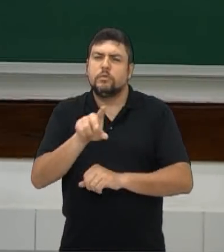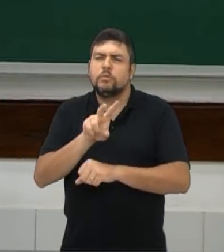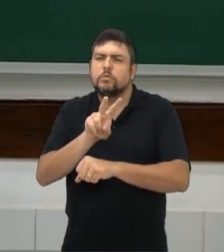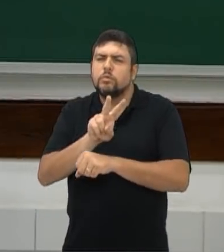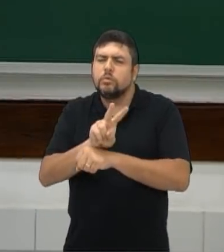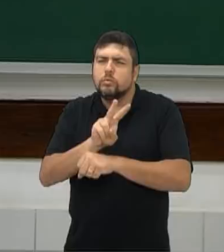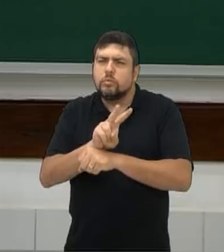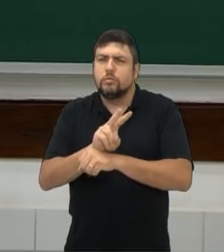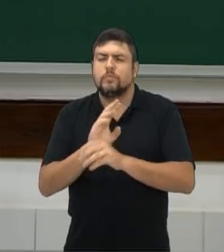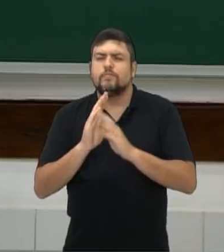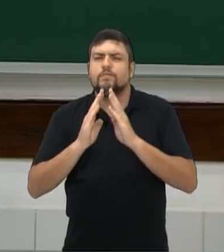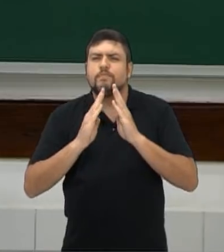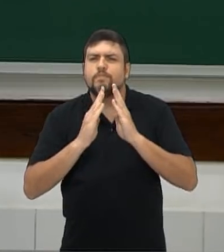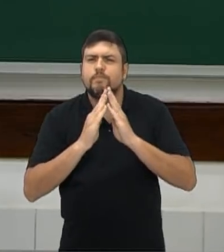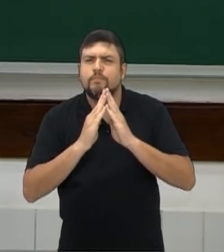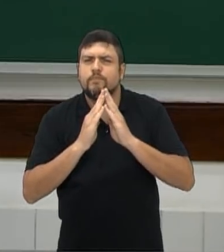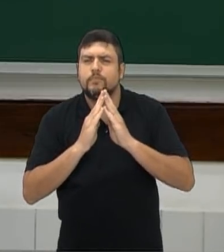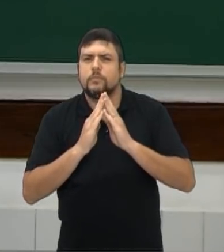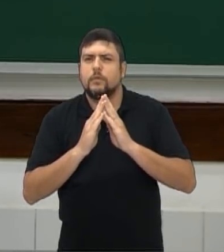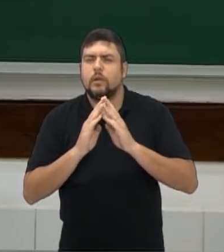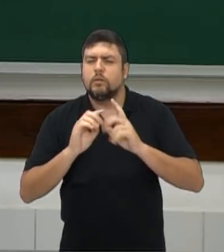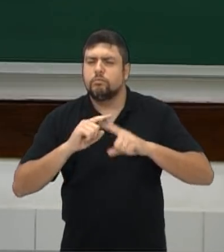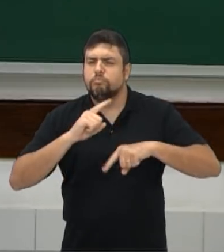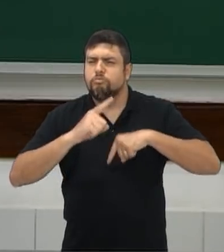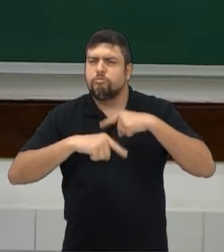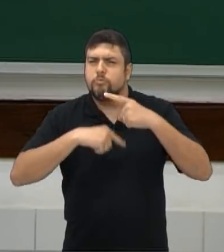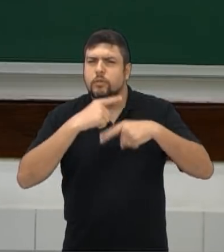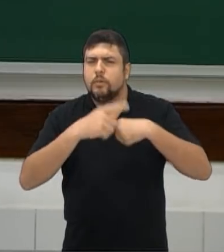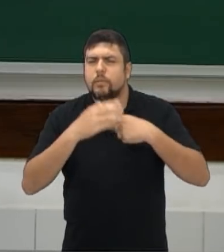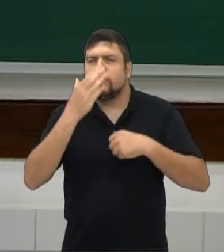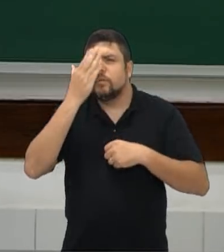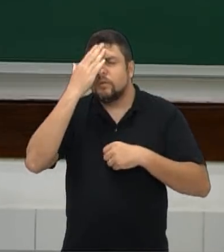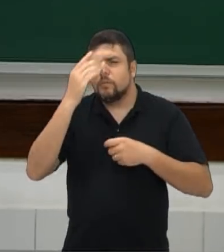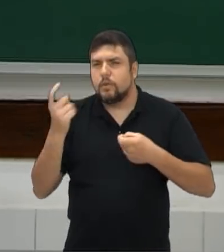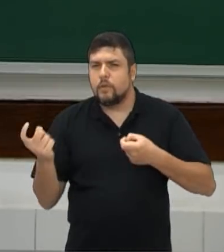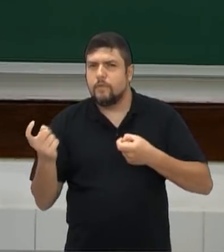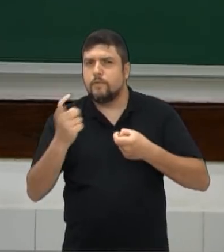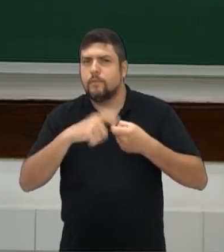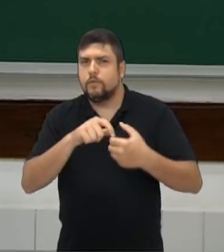fiquem em casa, porque logo, logo eu tenho muita certeza que a gente vai estar